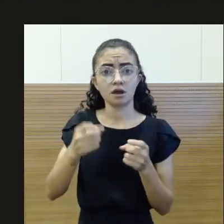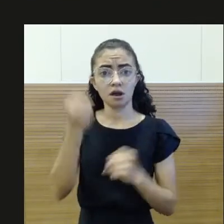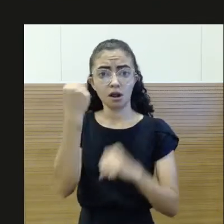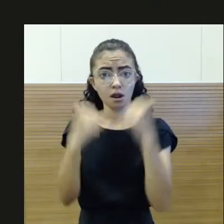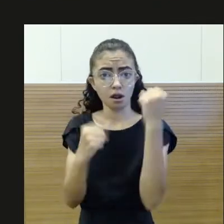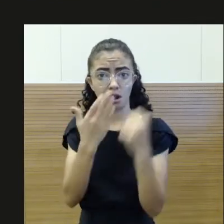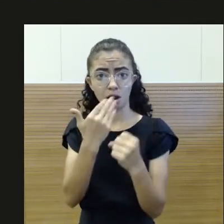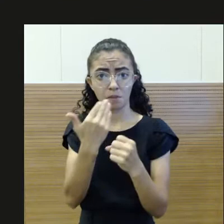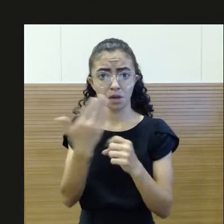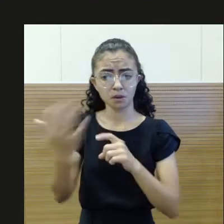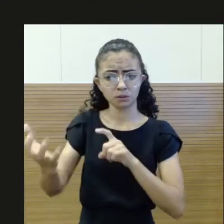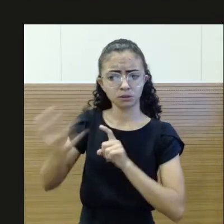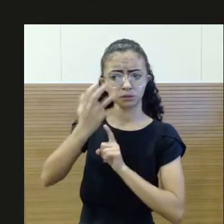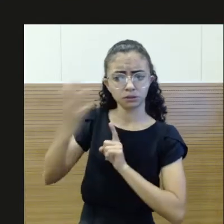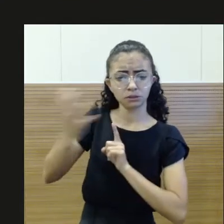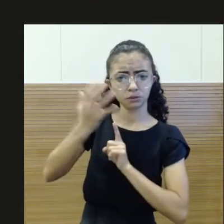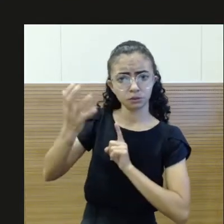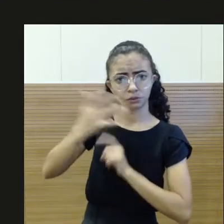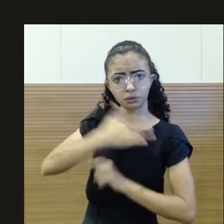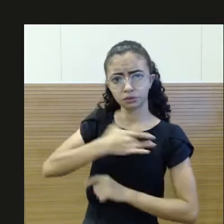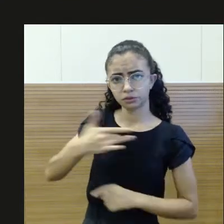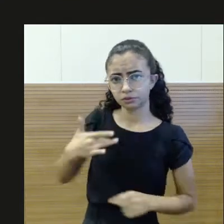saúde? A